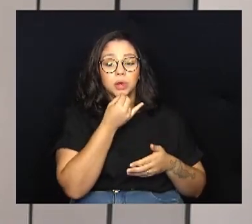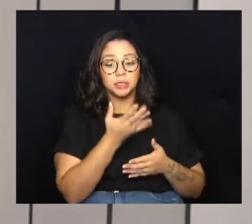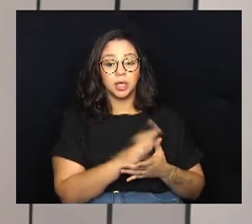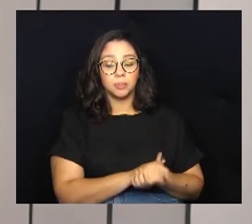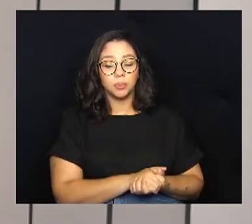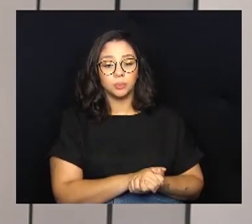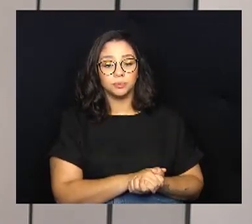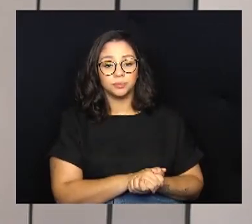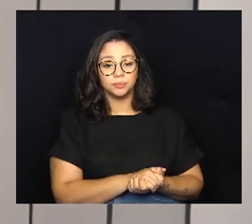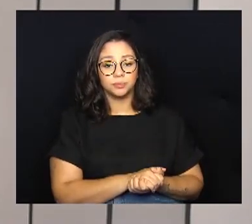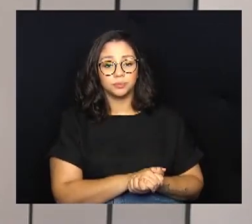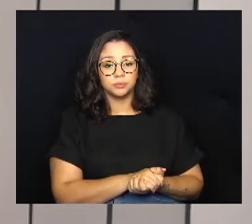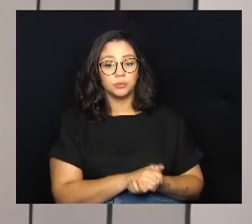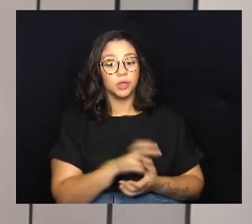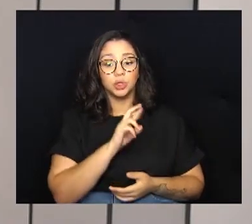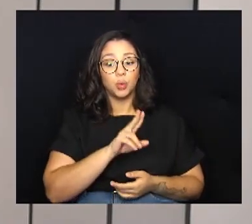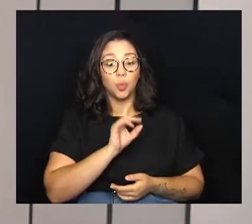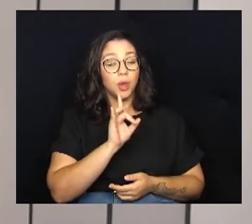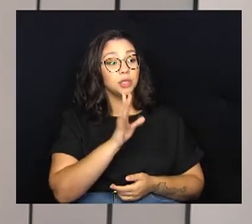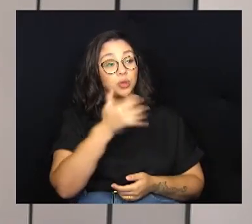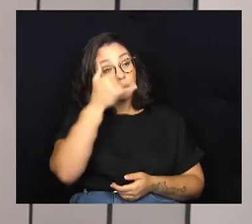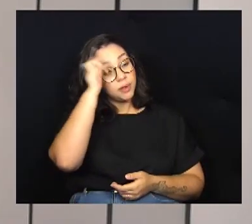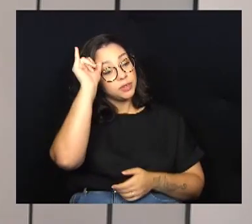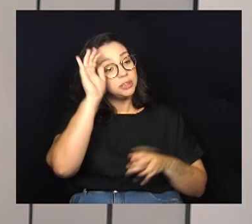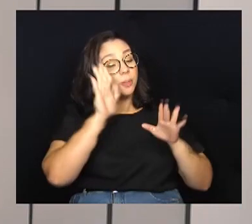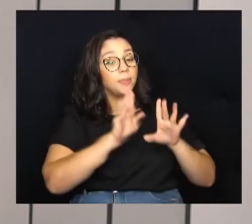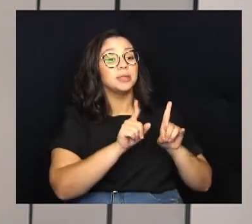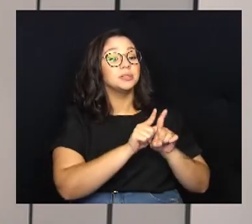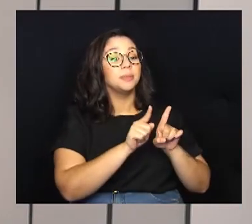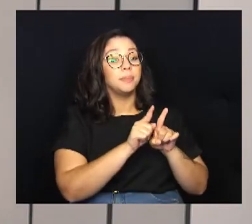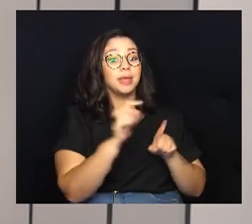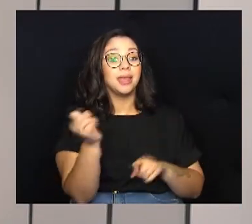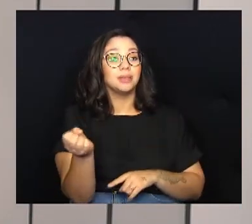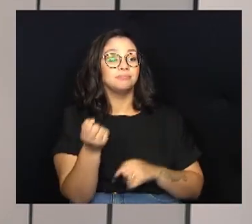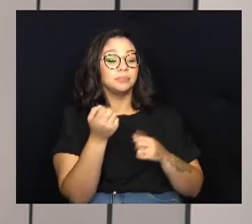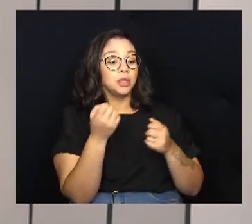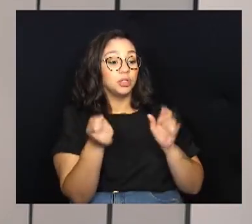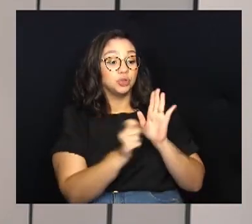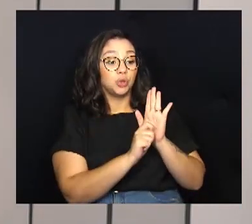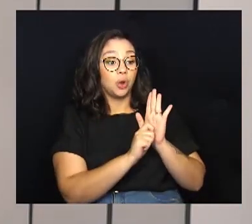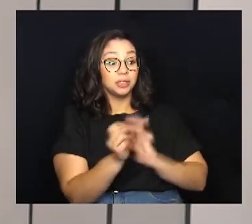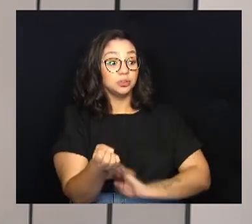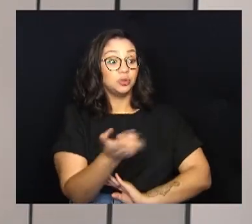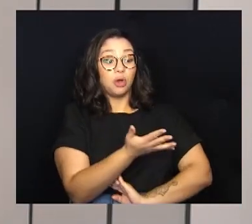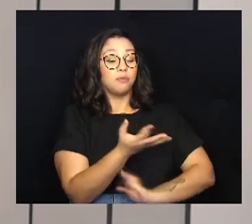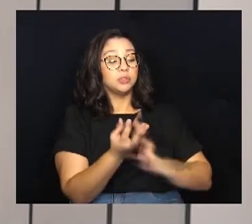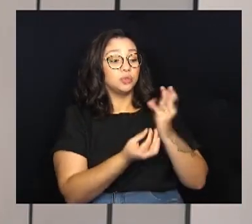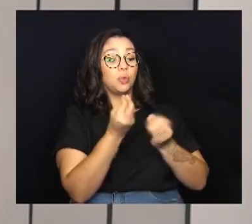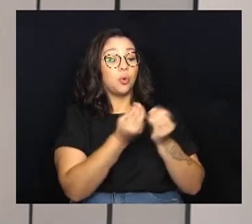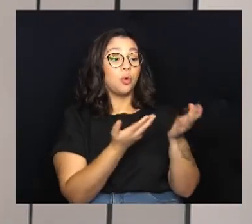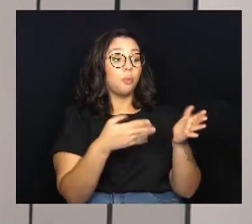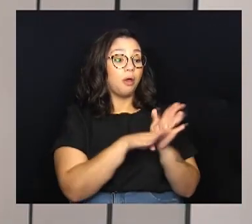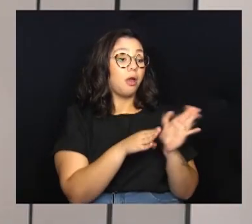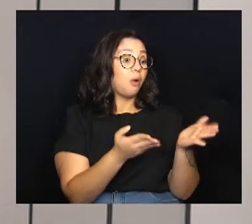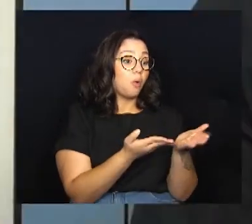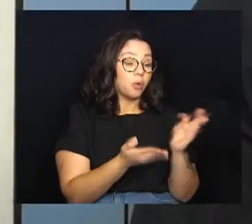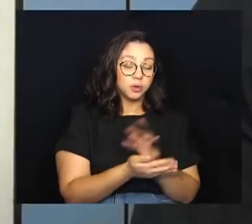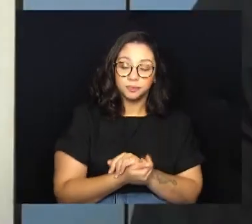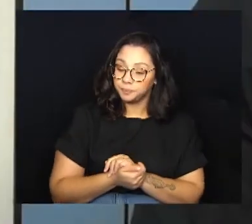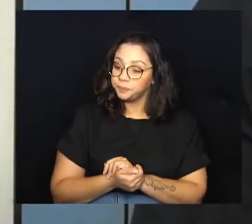Seja bem-vindo. Boa tarde a todos. No que se refere às comunidades terapêuticas, nós